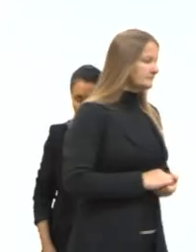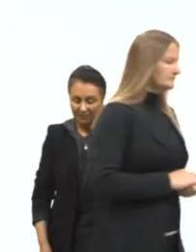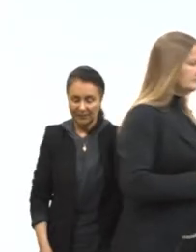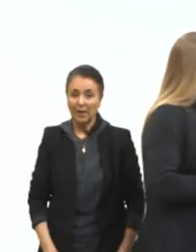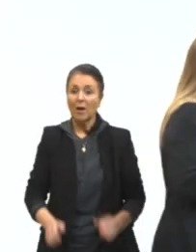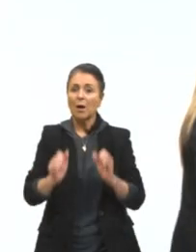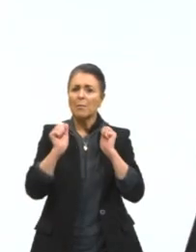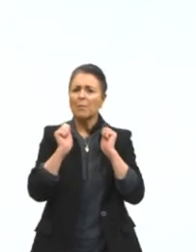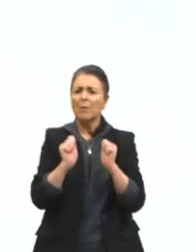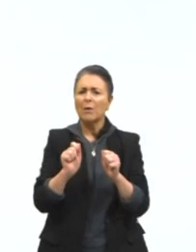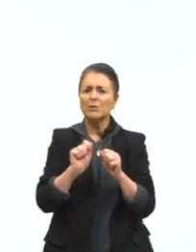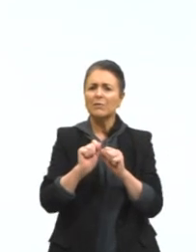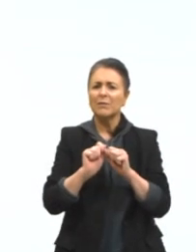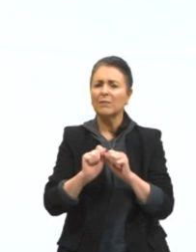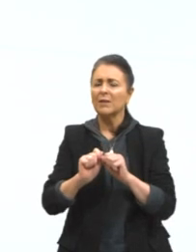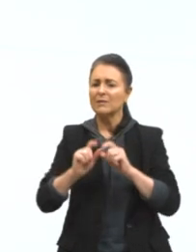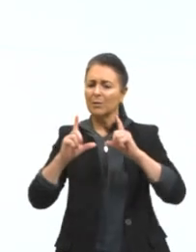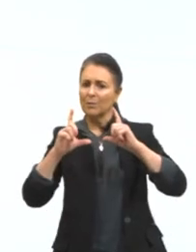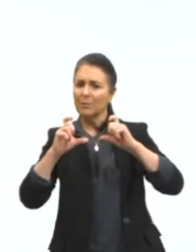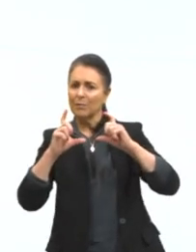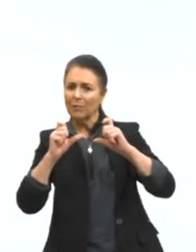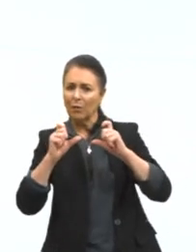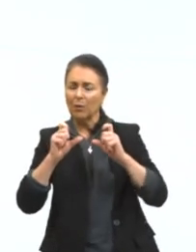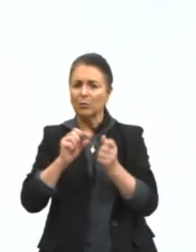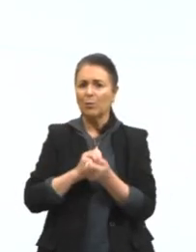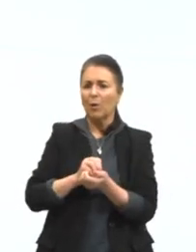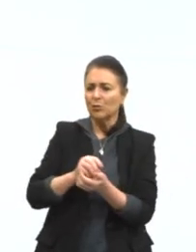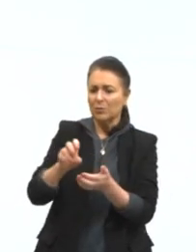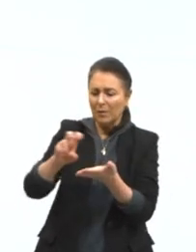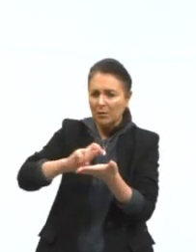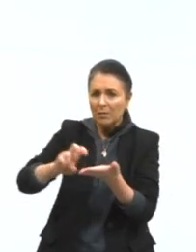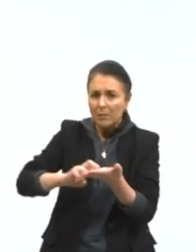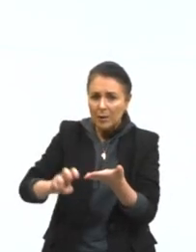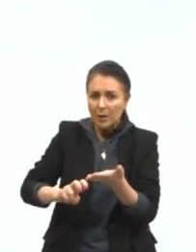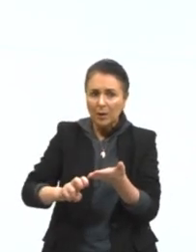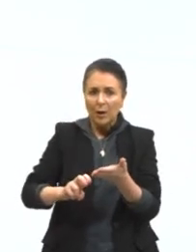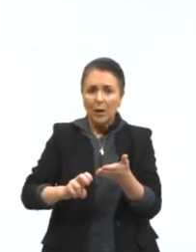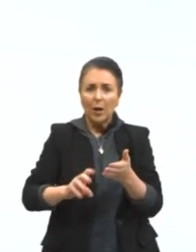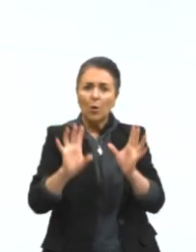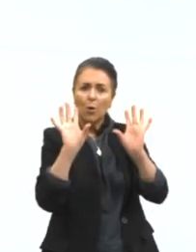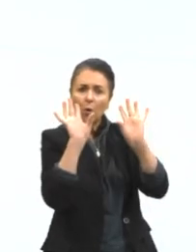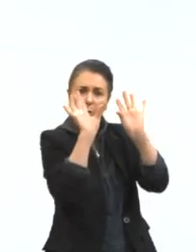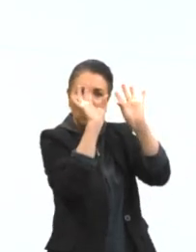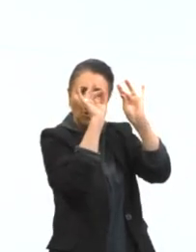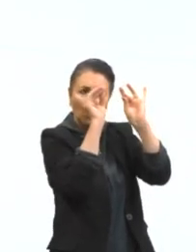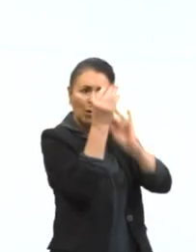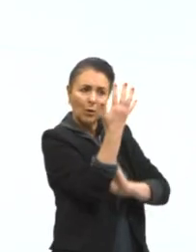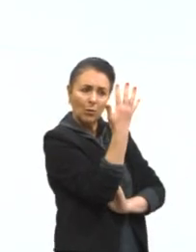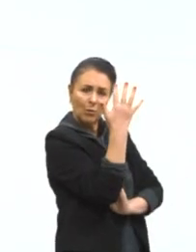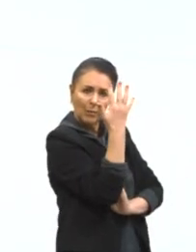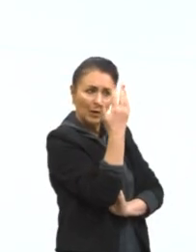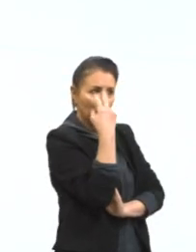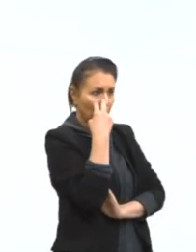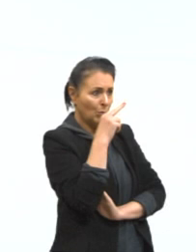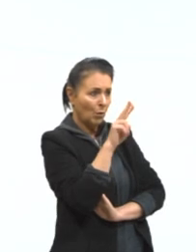gente pode imprimir colocar lá no teu espelho meu espelho é bom que a gente se olha todo dia né de manhã de tarde de noite sempre que a